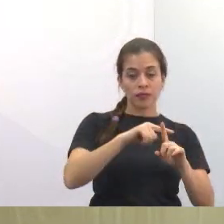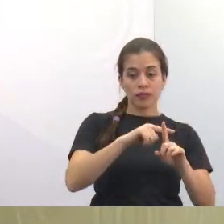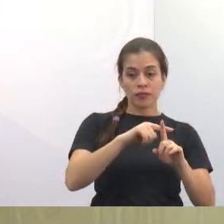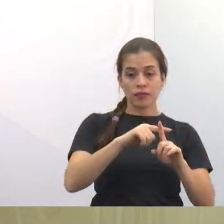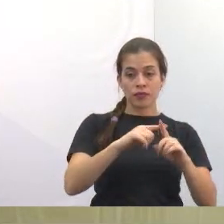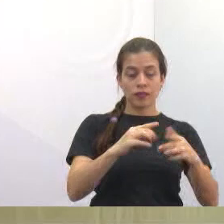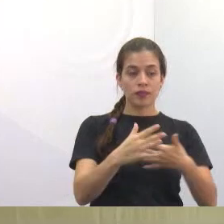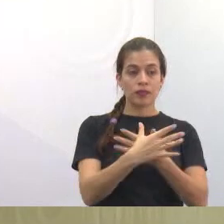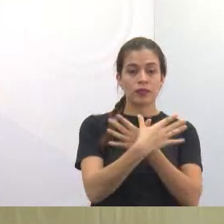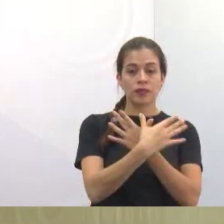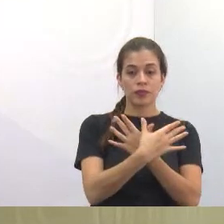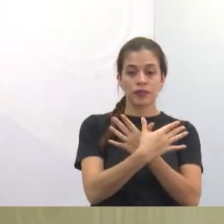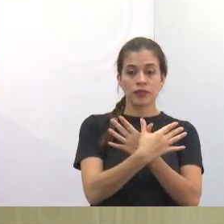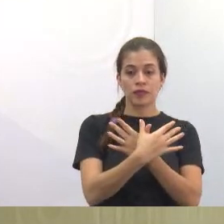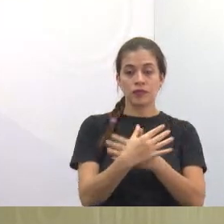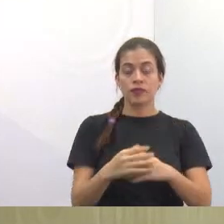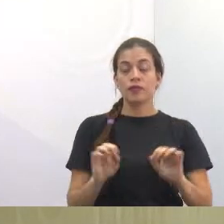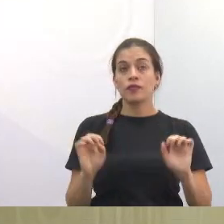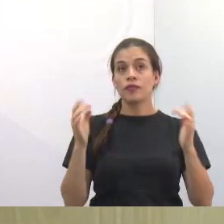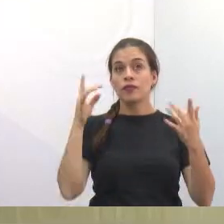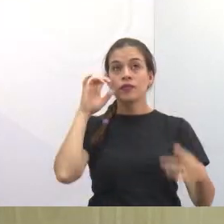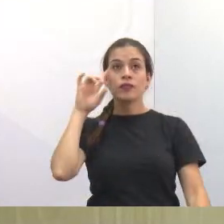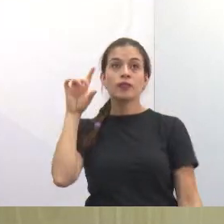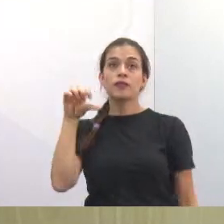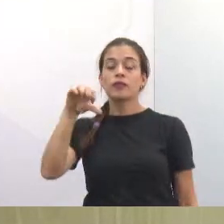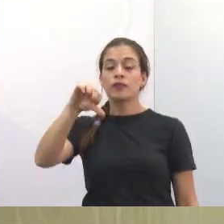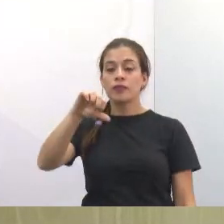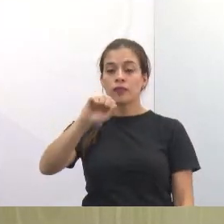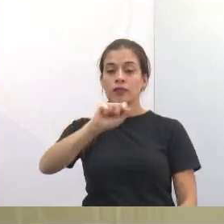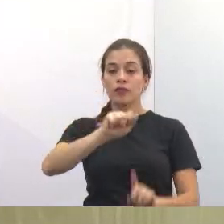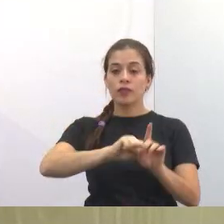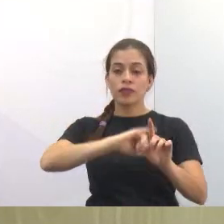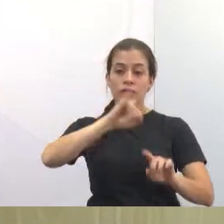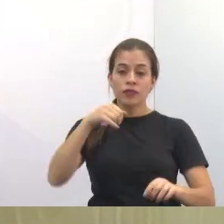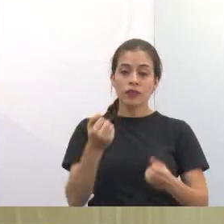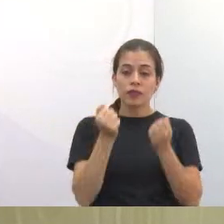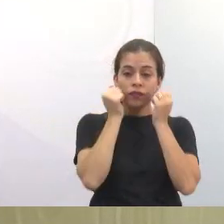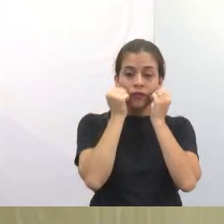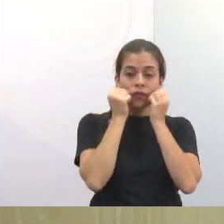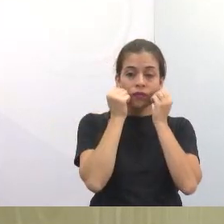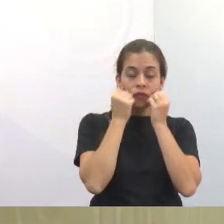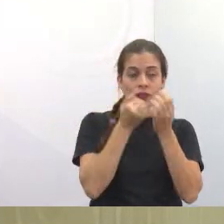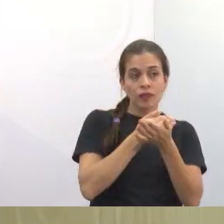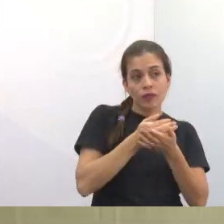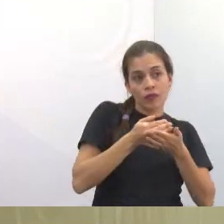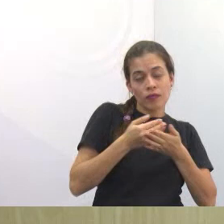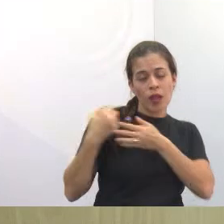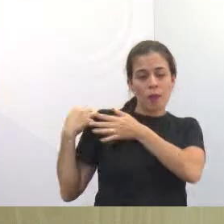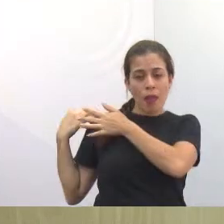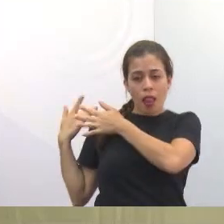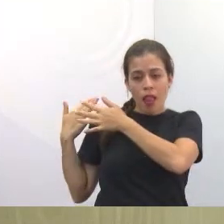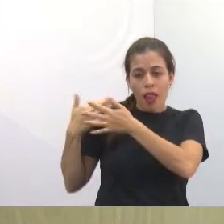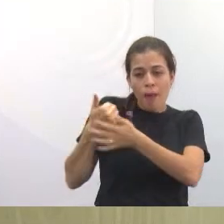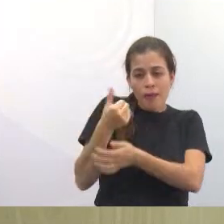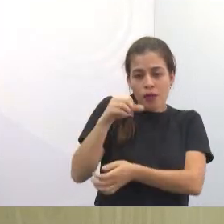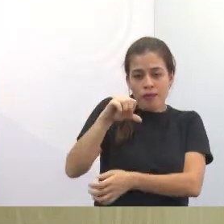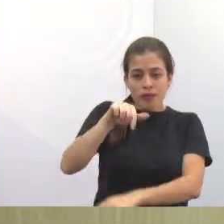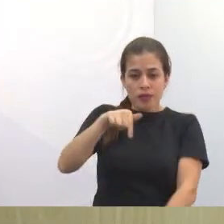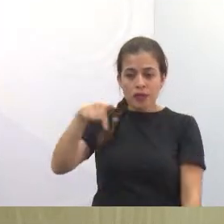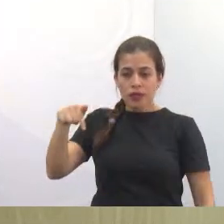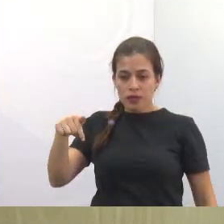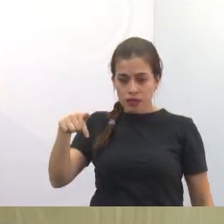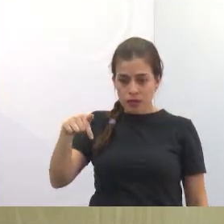comemorada em 9 de julho. A igreja deu início à sua trajetória em 1977, no Rio de Janeiro.